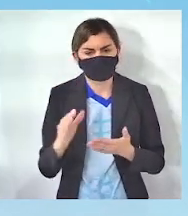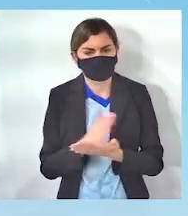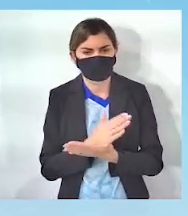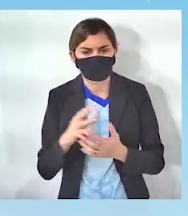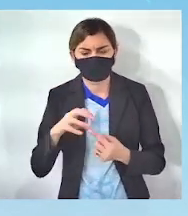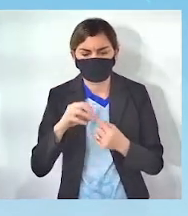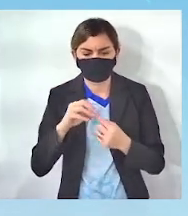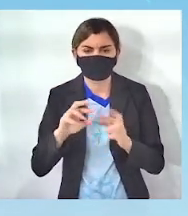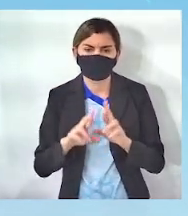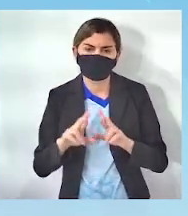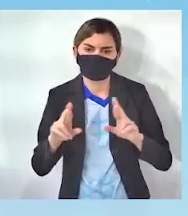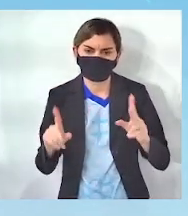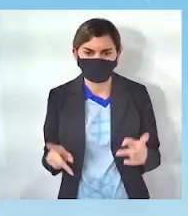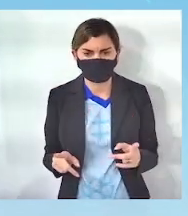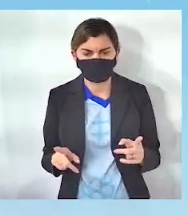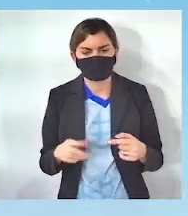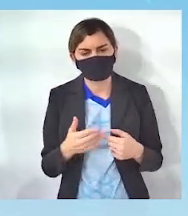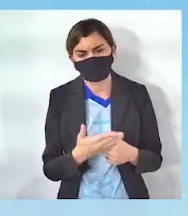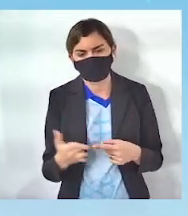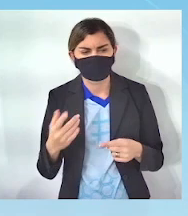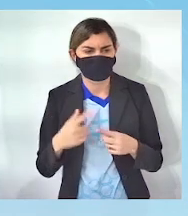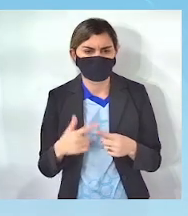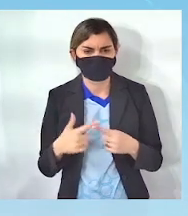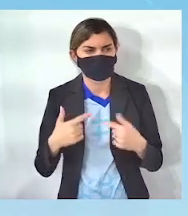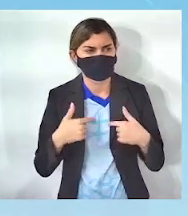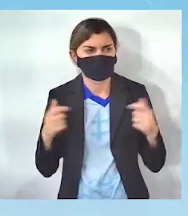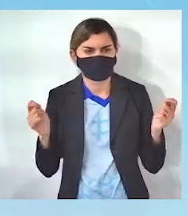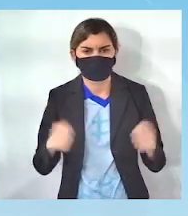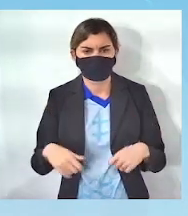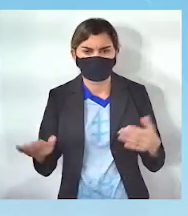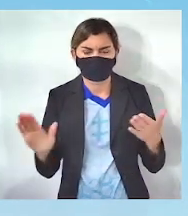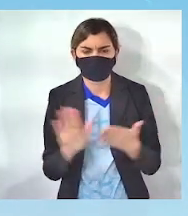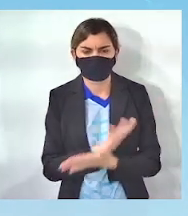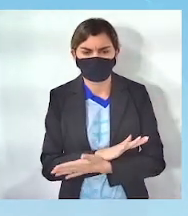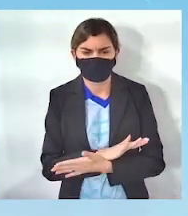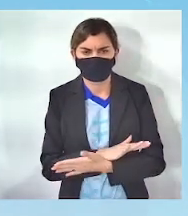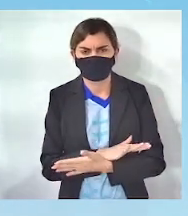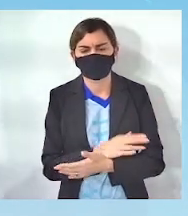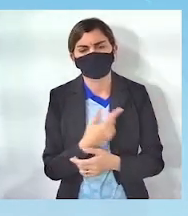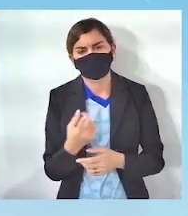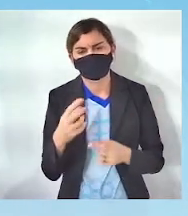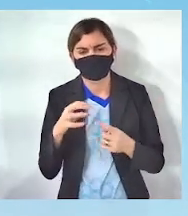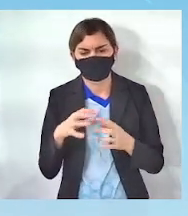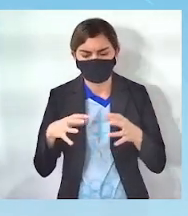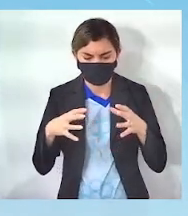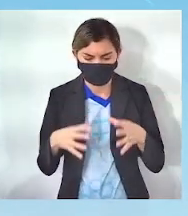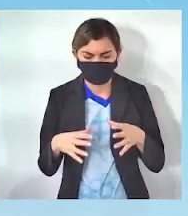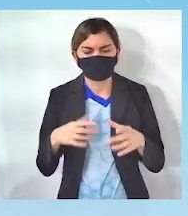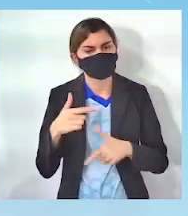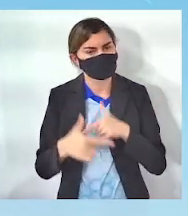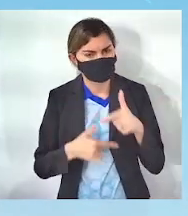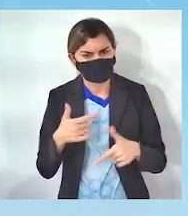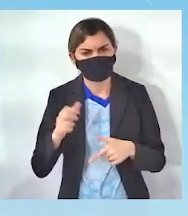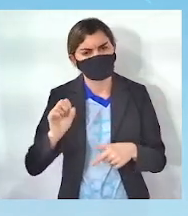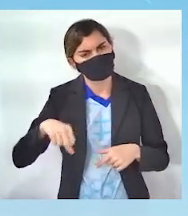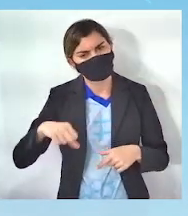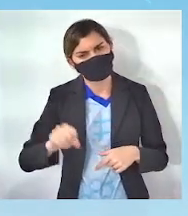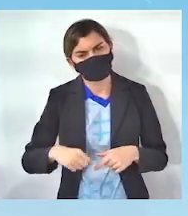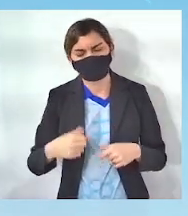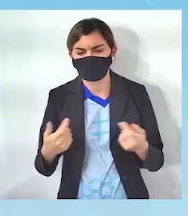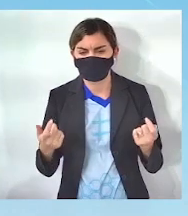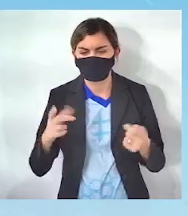única diferença aí seja porque eu posso destruir, eu posso quebrar essa bolinha. Vai dar trabalho? Vai dar.